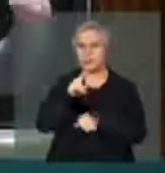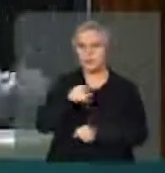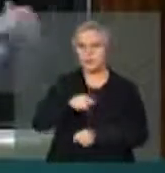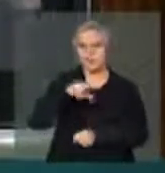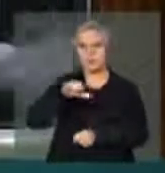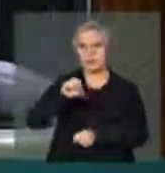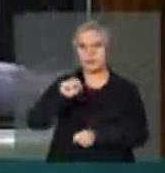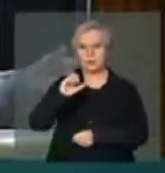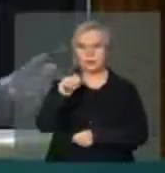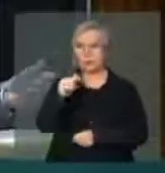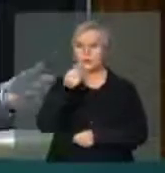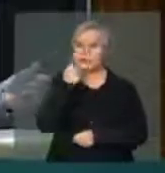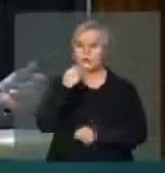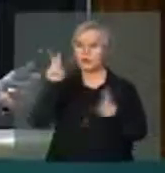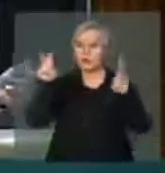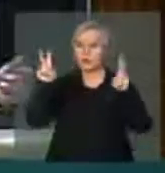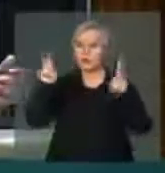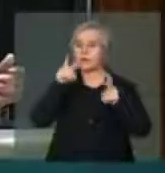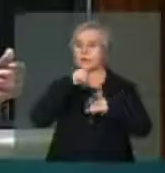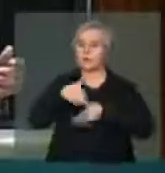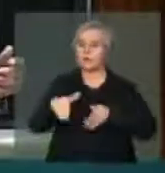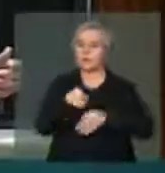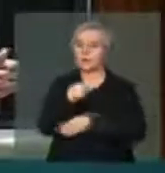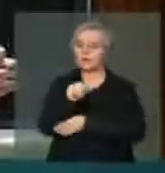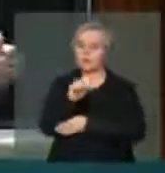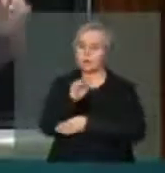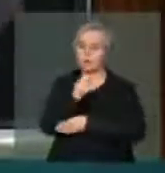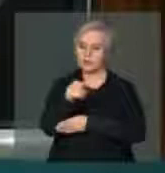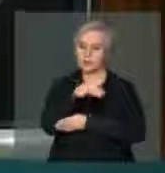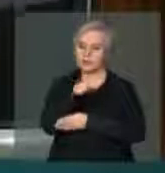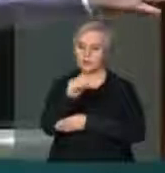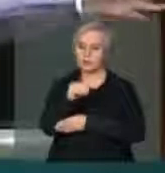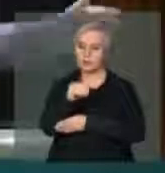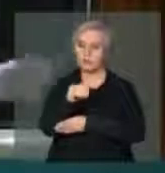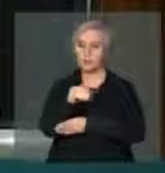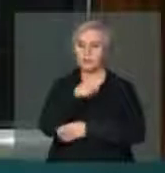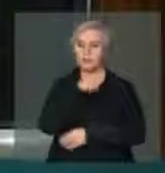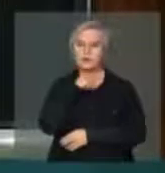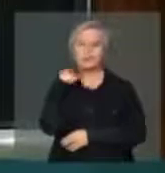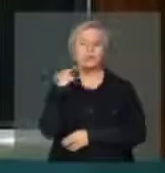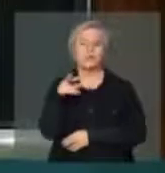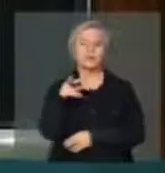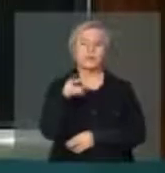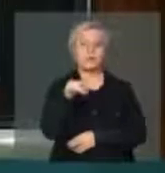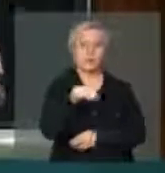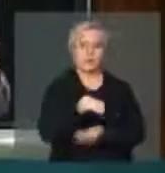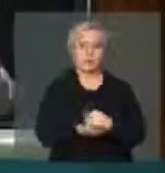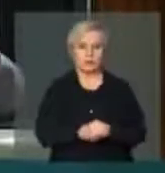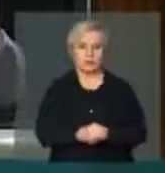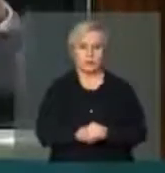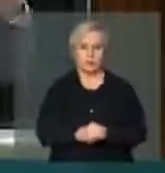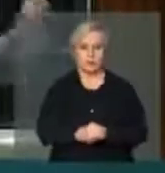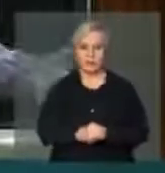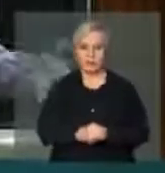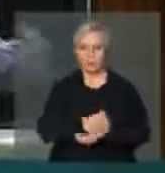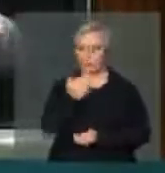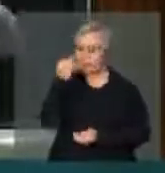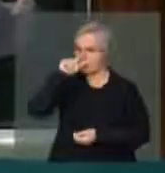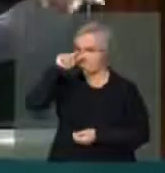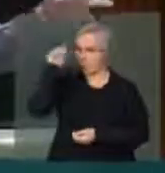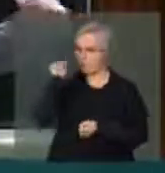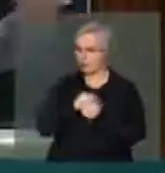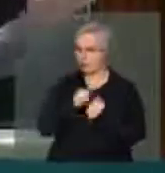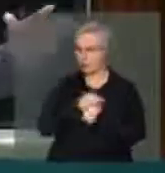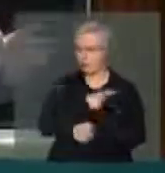São Francisco está morrendo. 94, Fernando Henrique foi lá na nascente do Rio, deu uma olhada lá com o então